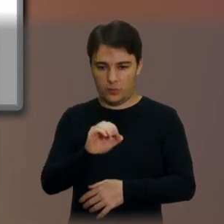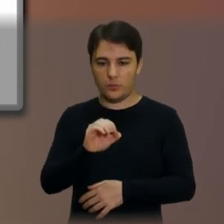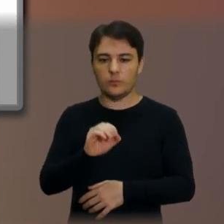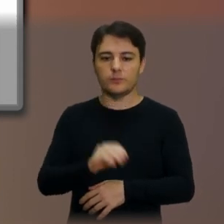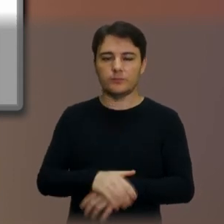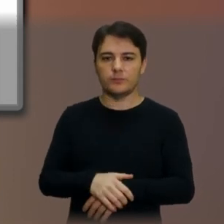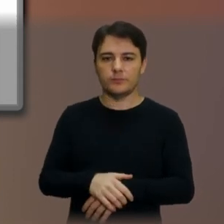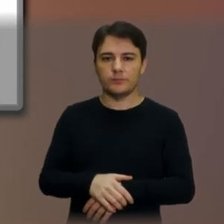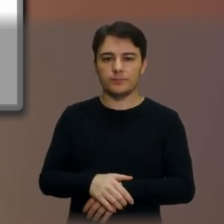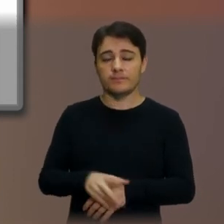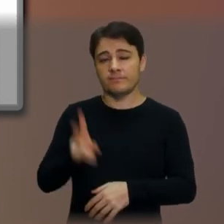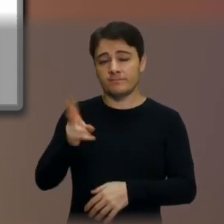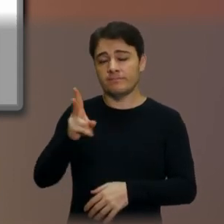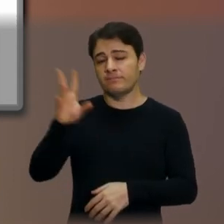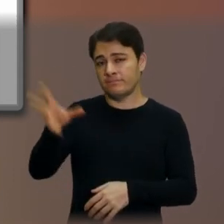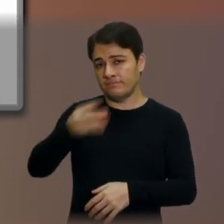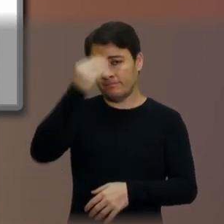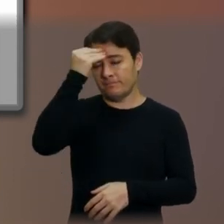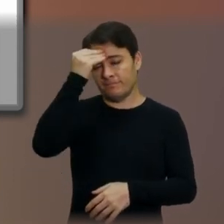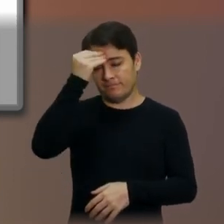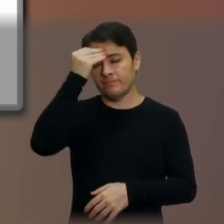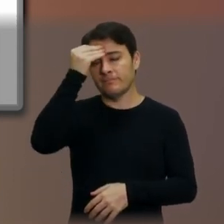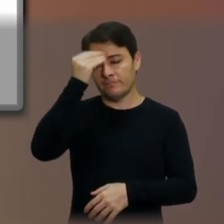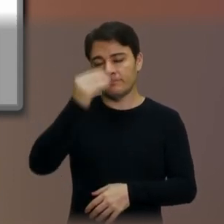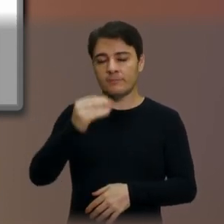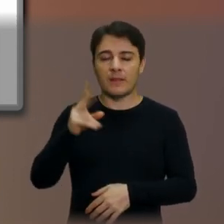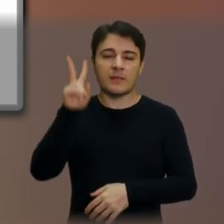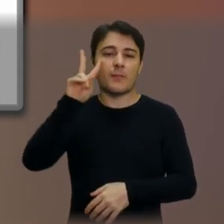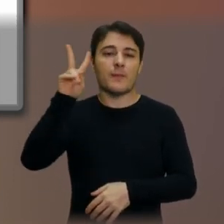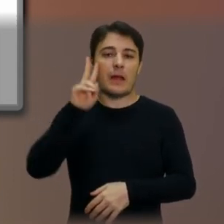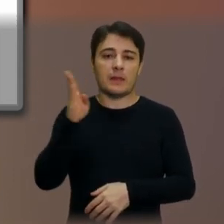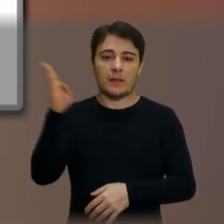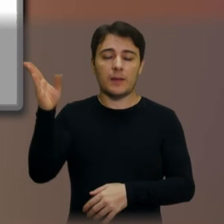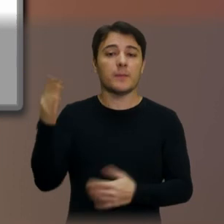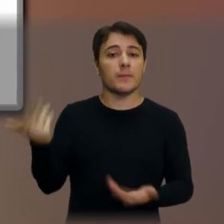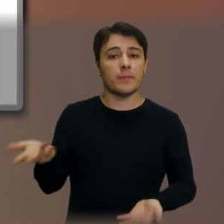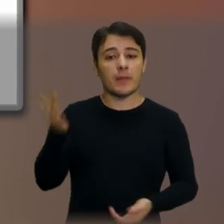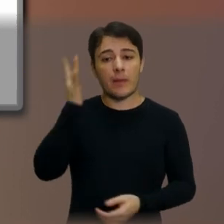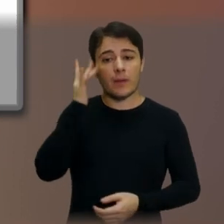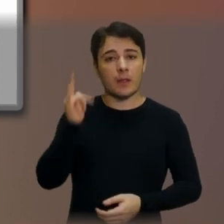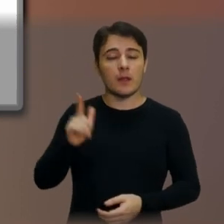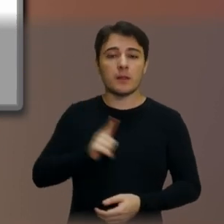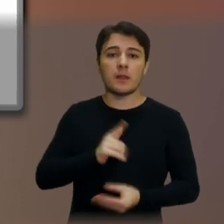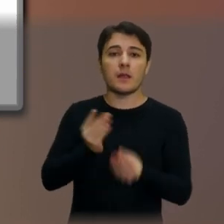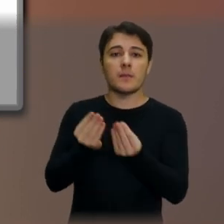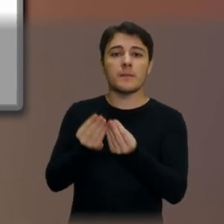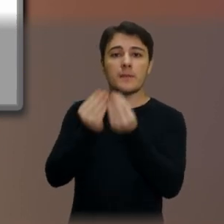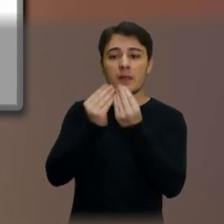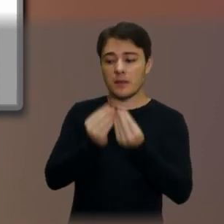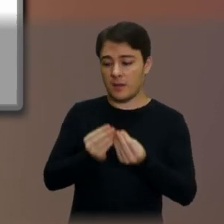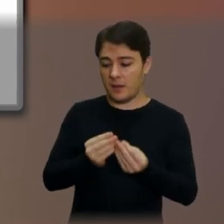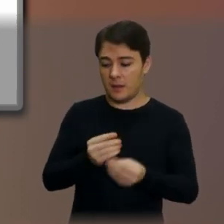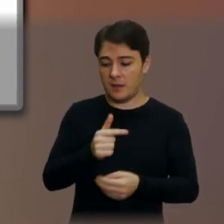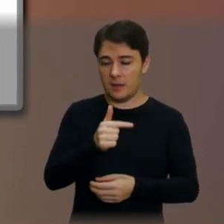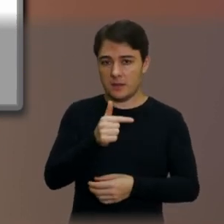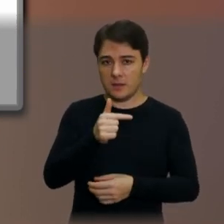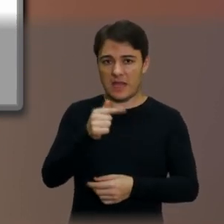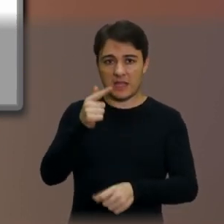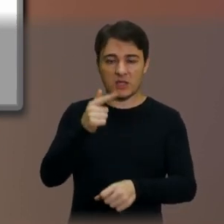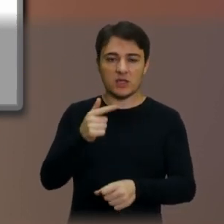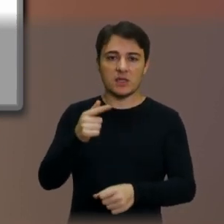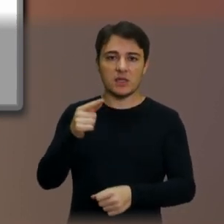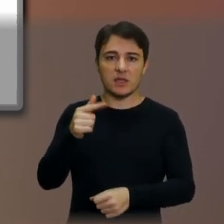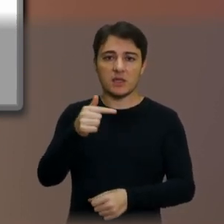que ficará com certeza marcado para sempre os nossos corações e amanhã é a missa de sétimo dia dele como tá aí nessa